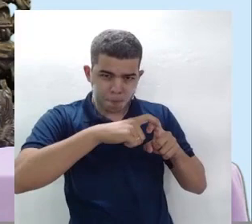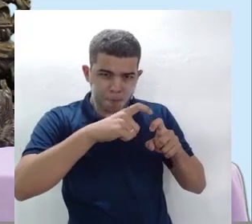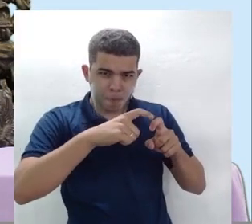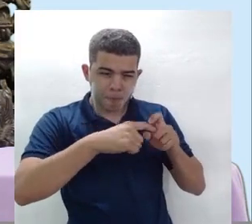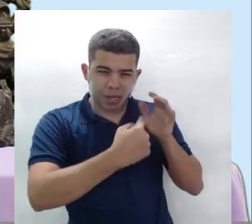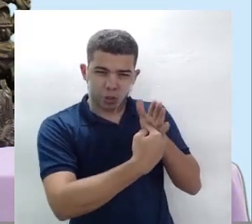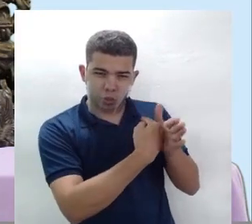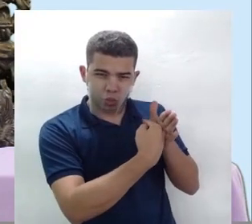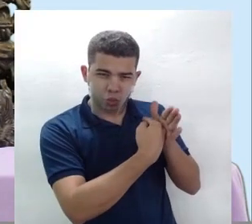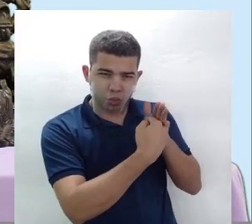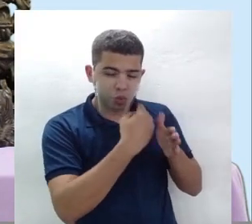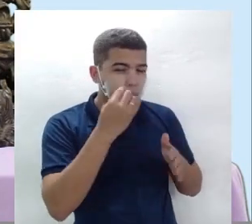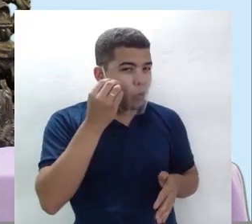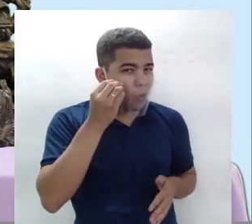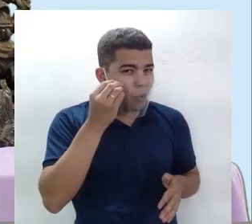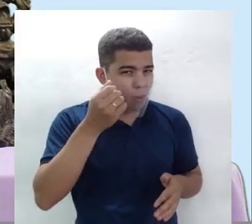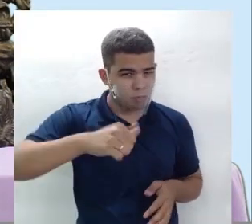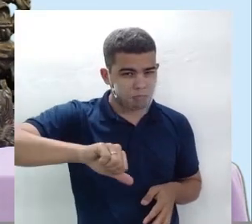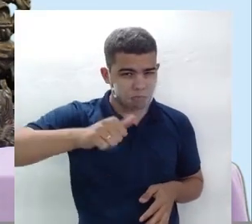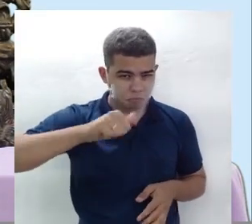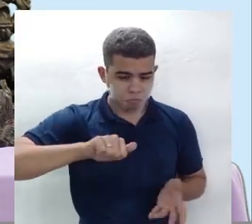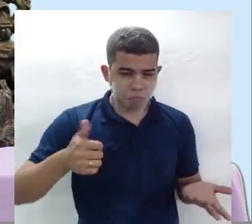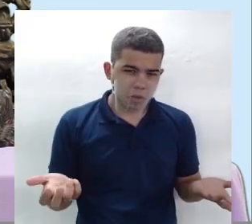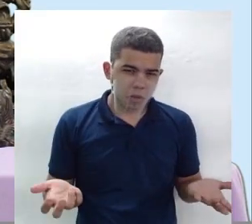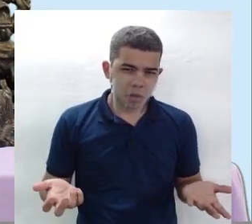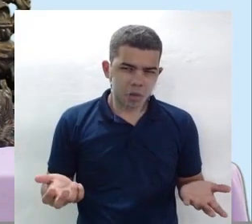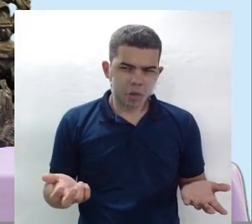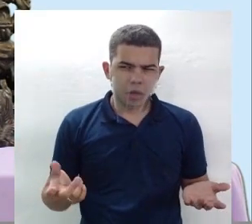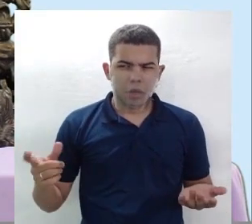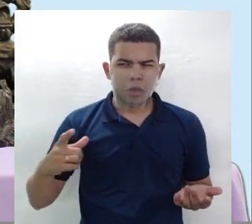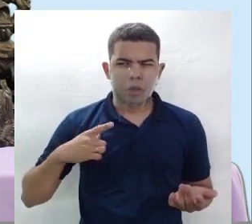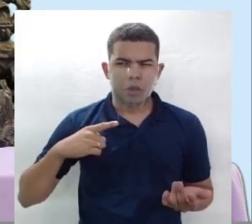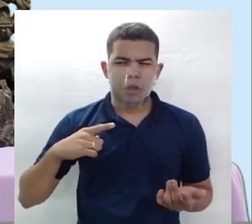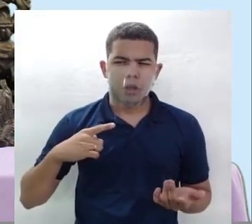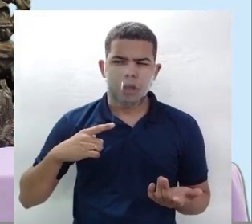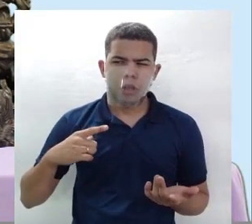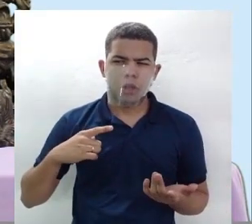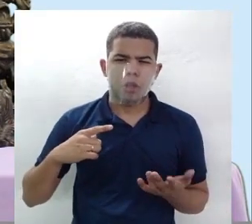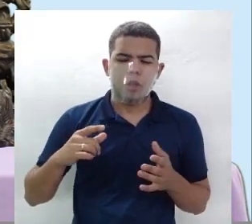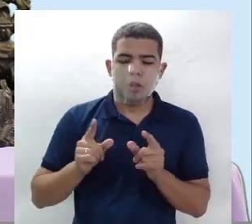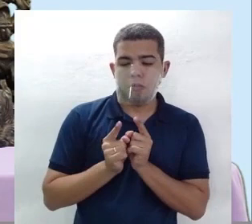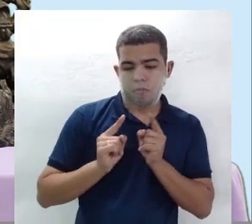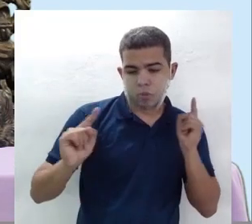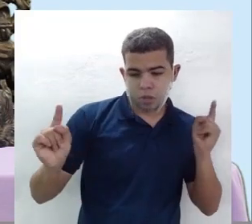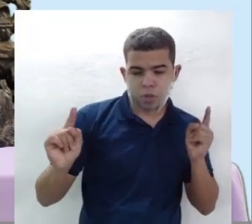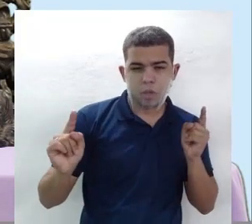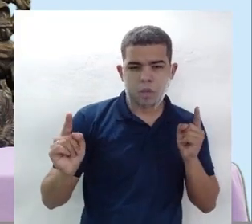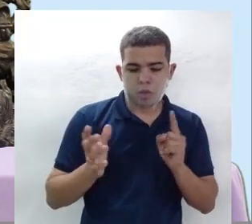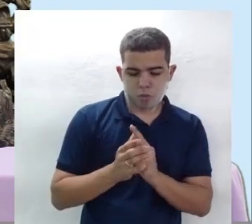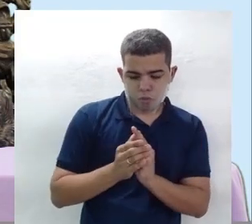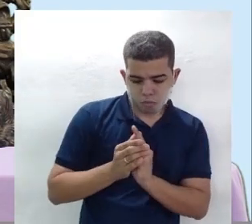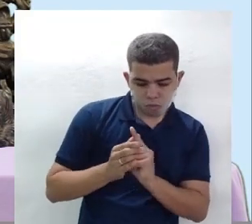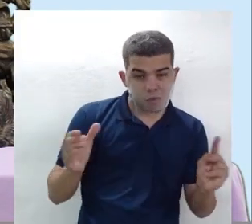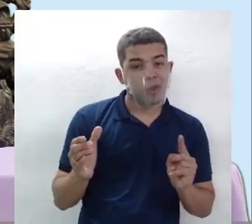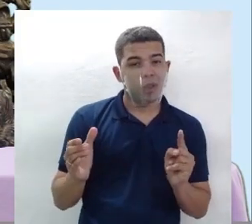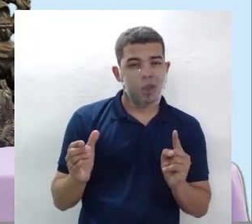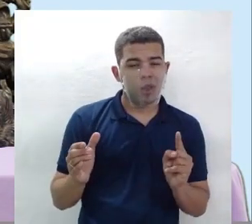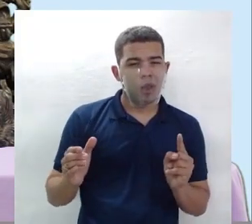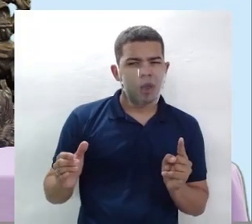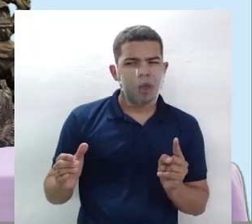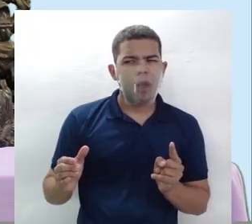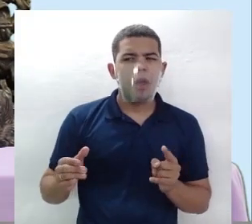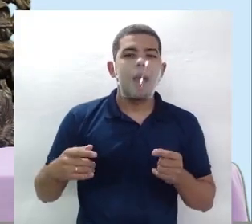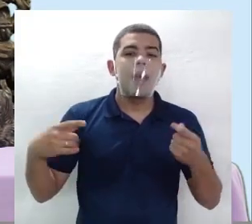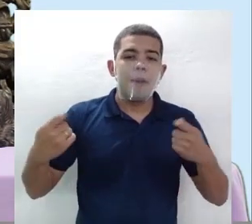teste, né, ou avaliação, ou seja, no caso aí de isolamento, você vai ter que usar